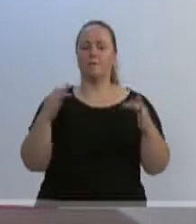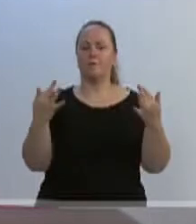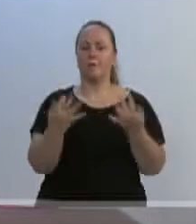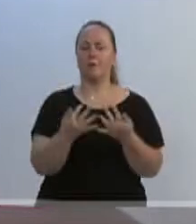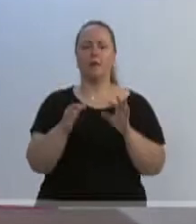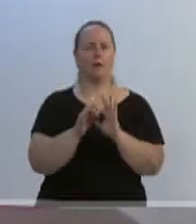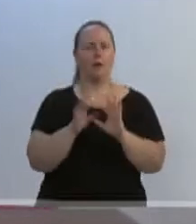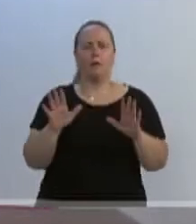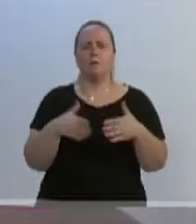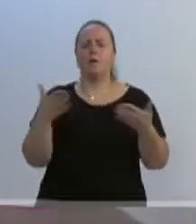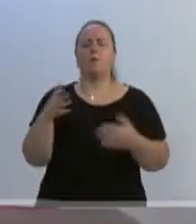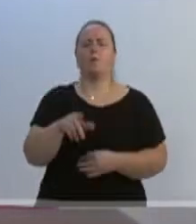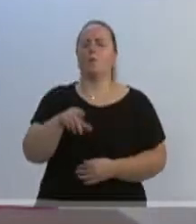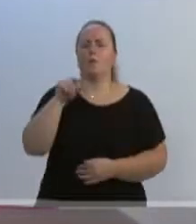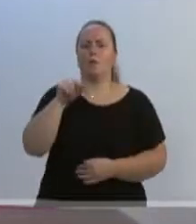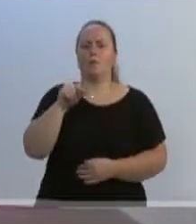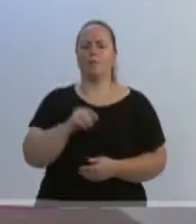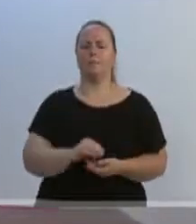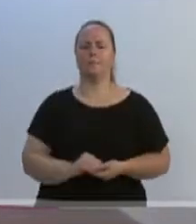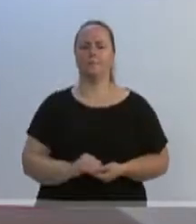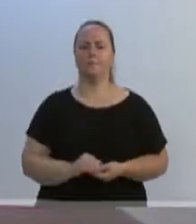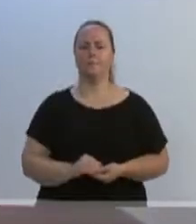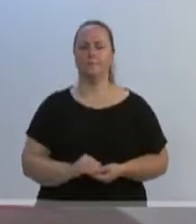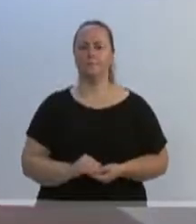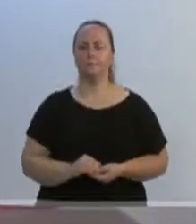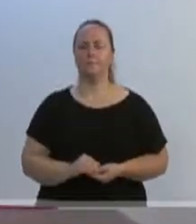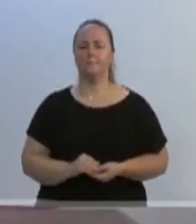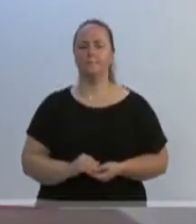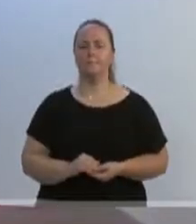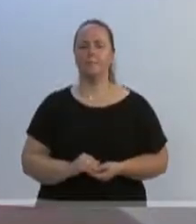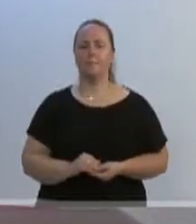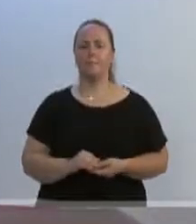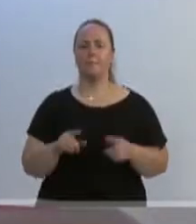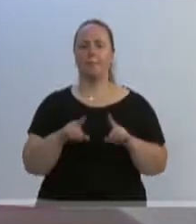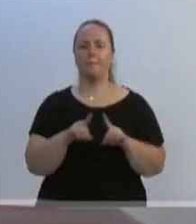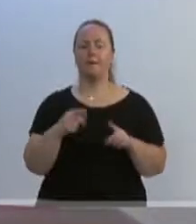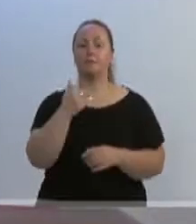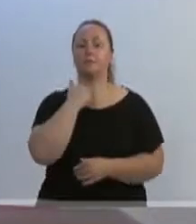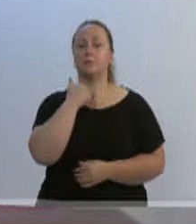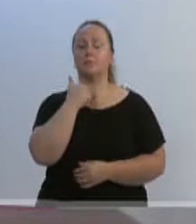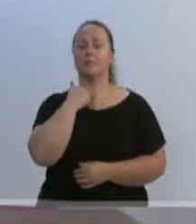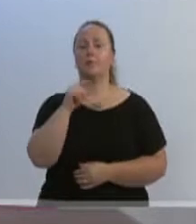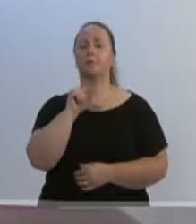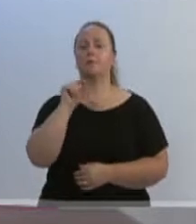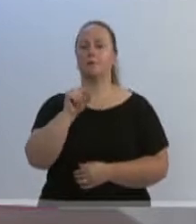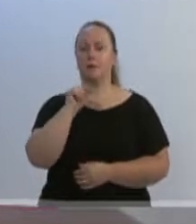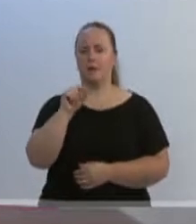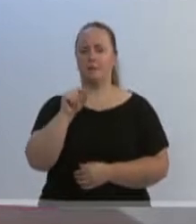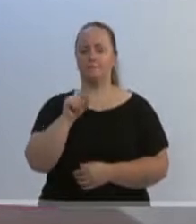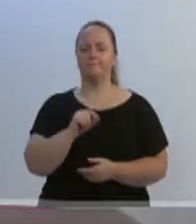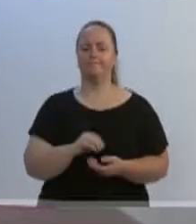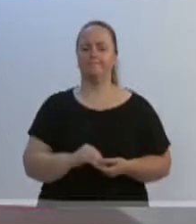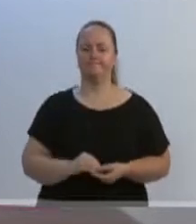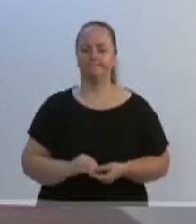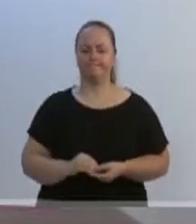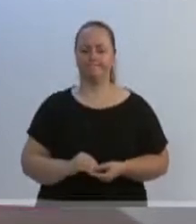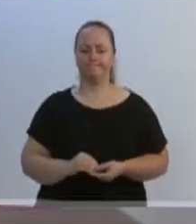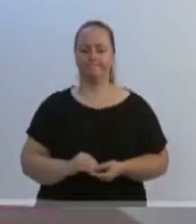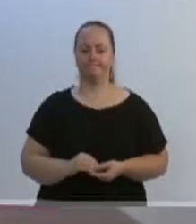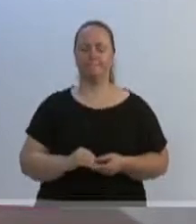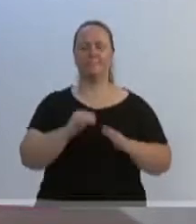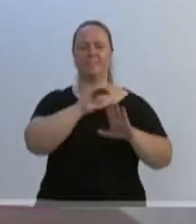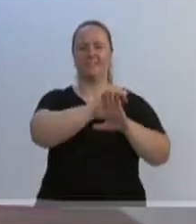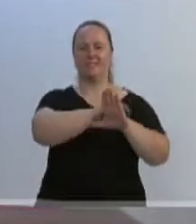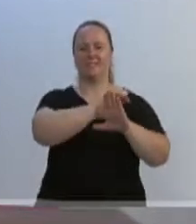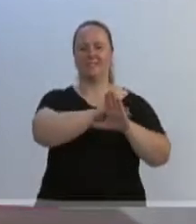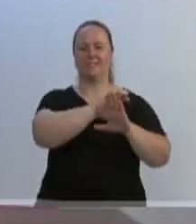seus gêneros. Mas o que nós não devemos tratar é a diversidade como as ideologias.